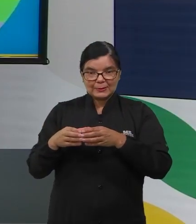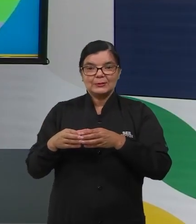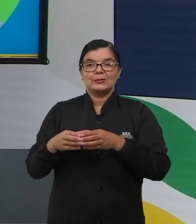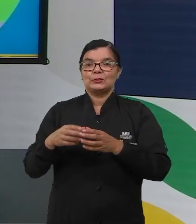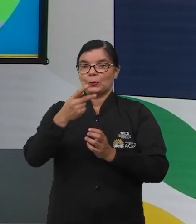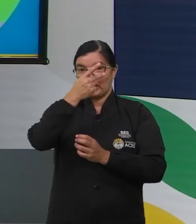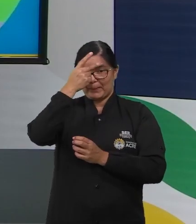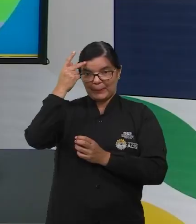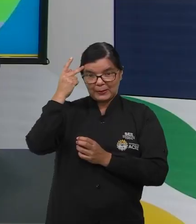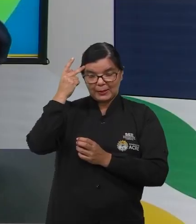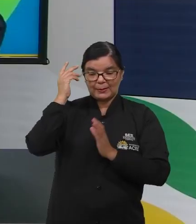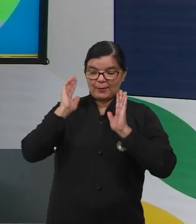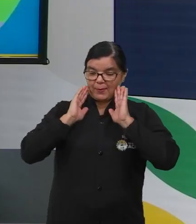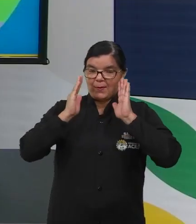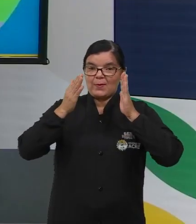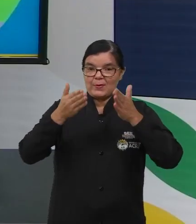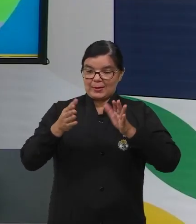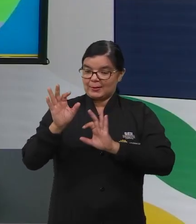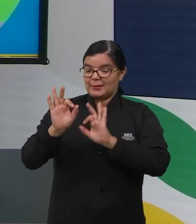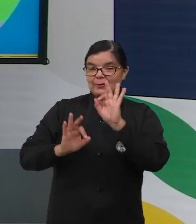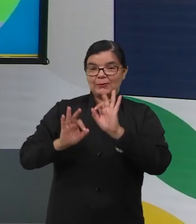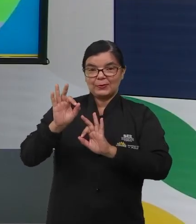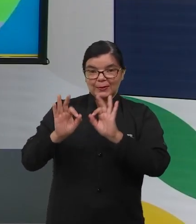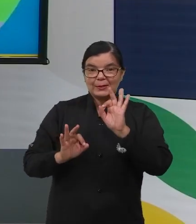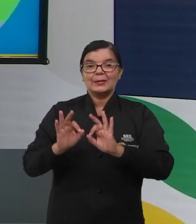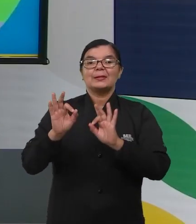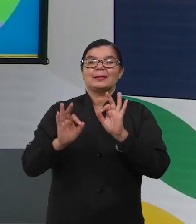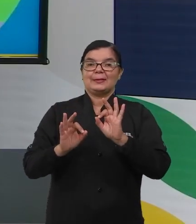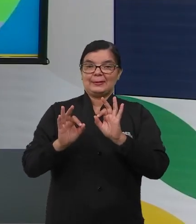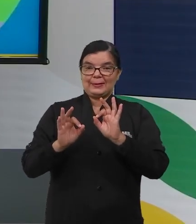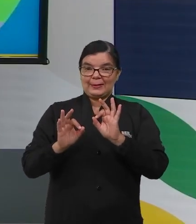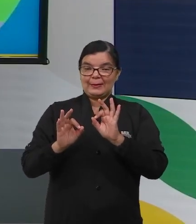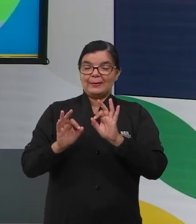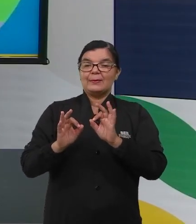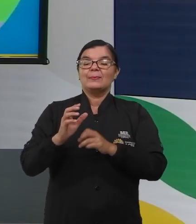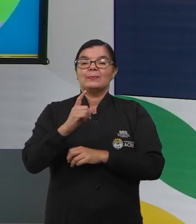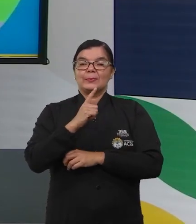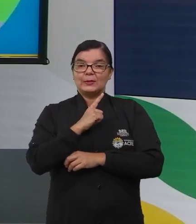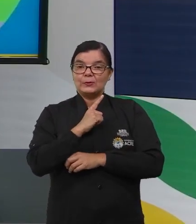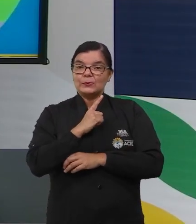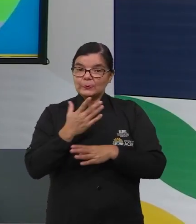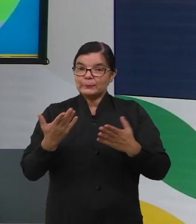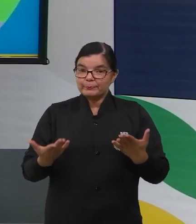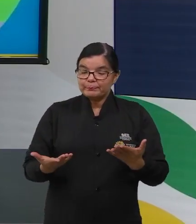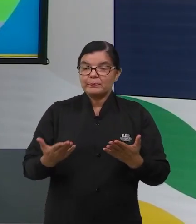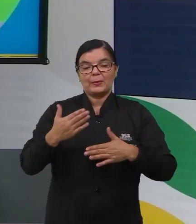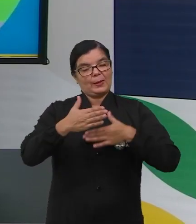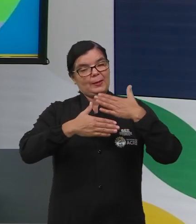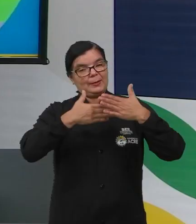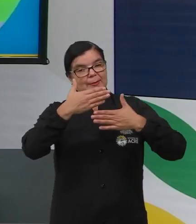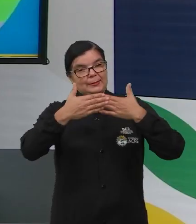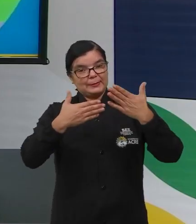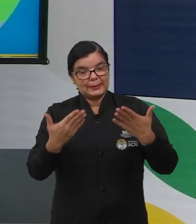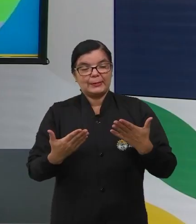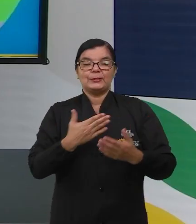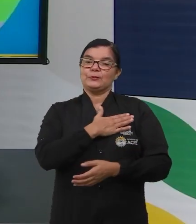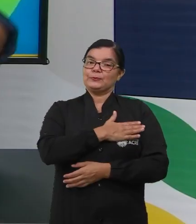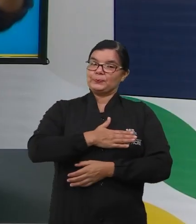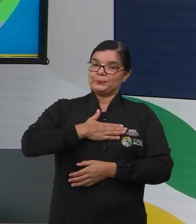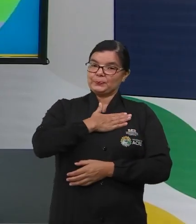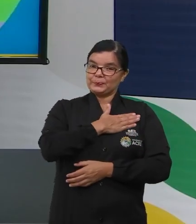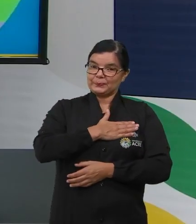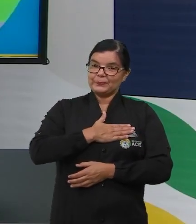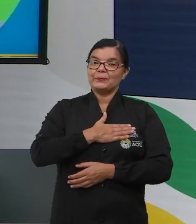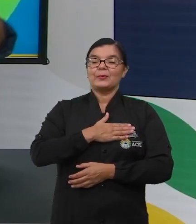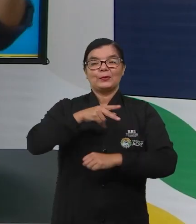de pessoas direcionadas e organizadas, instrumentalizadas para o pleno desenvolvimento e bem-estar